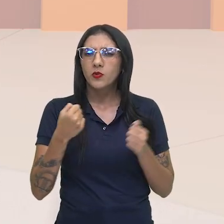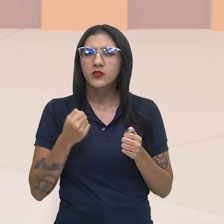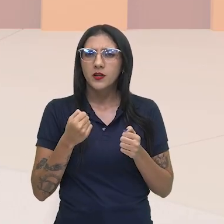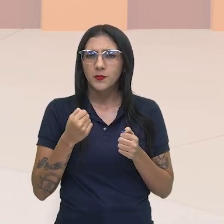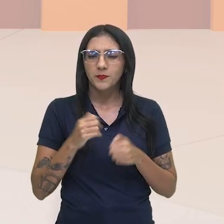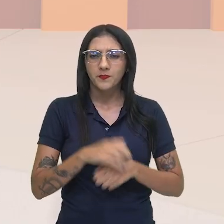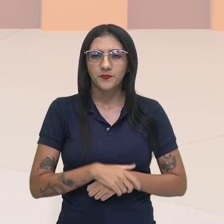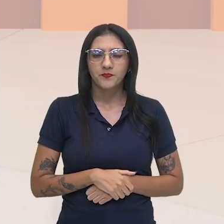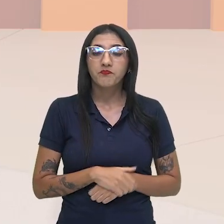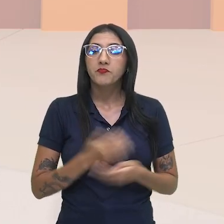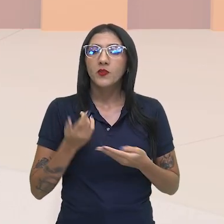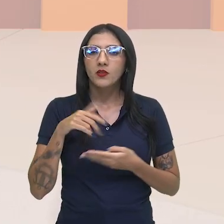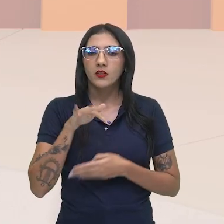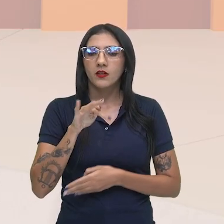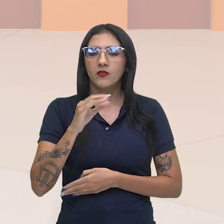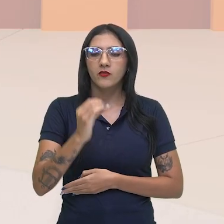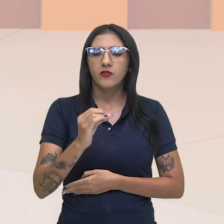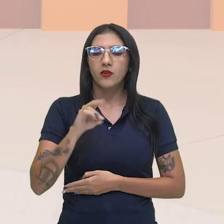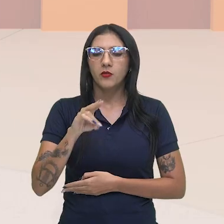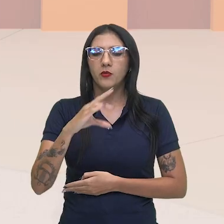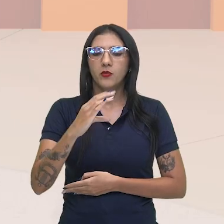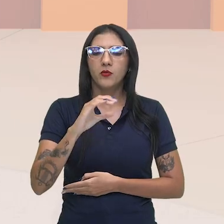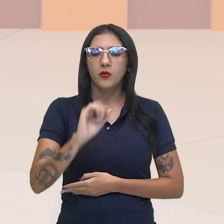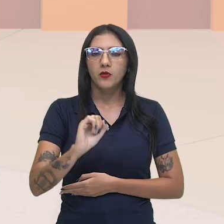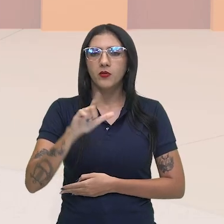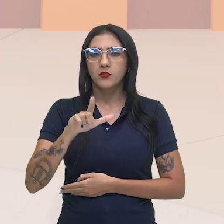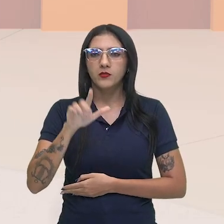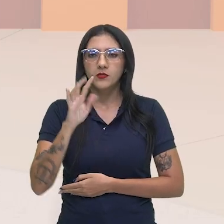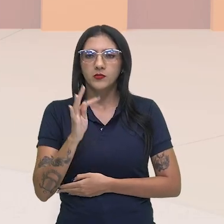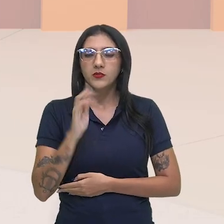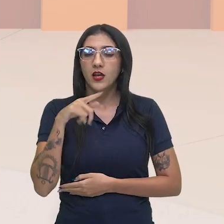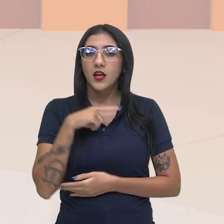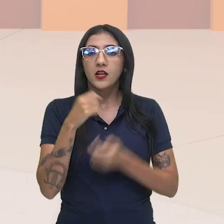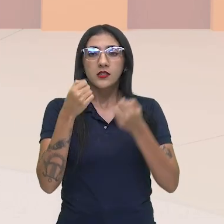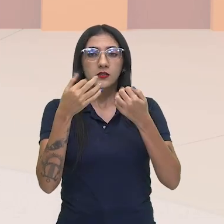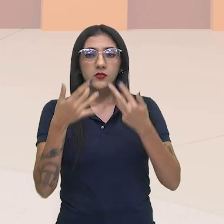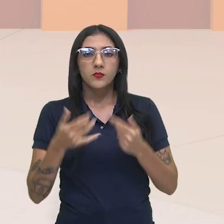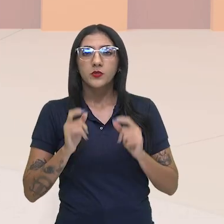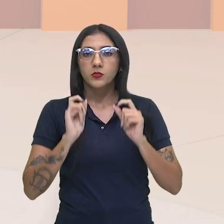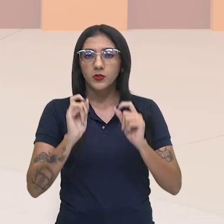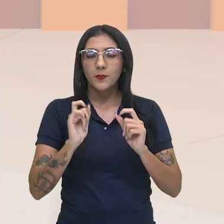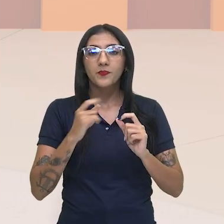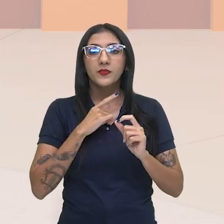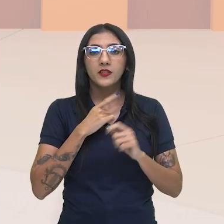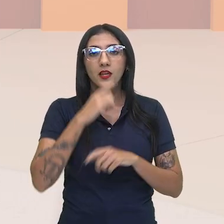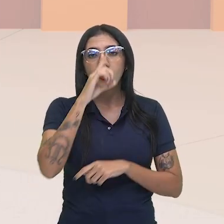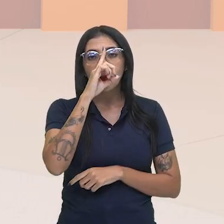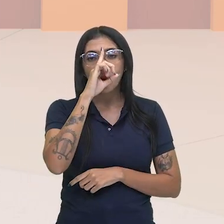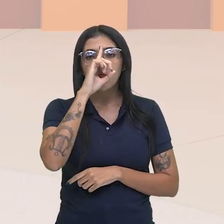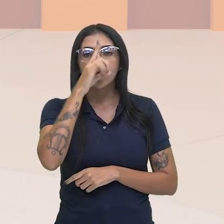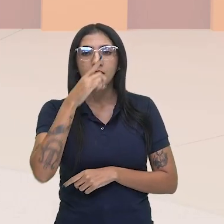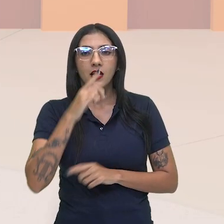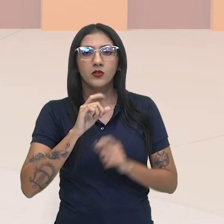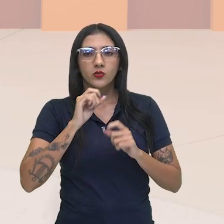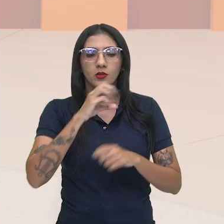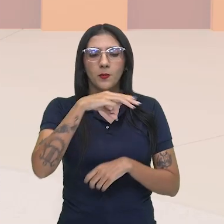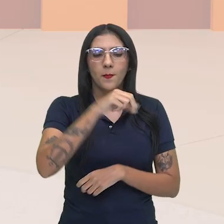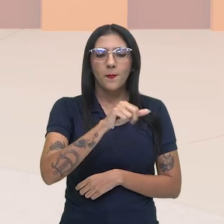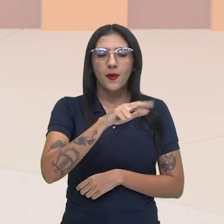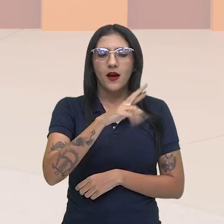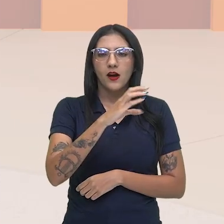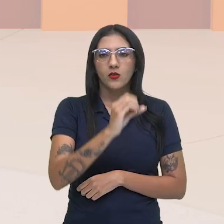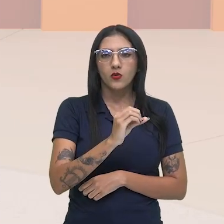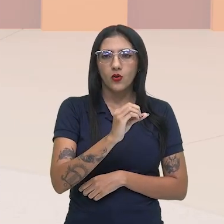é Michel Foucault. E ele diz que a sociedade hoje, na verdade, o poder, ele está dividido na ideia de macrofísica